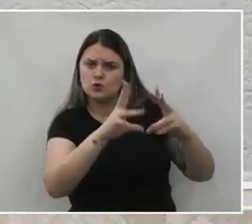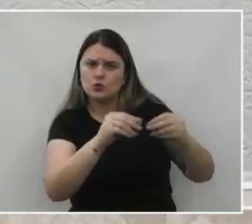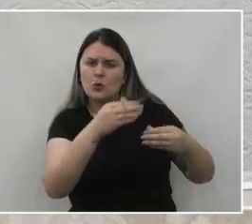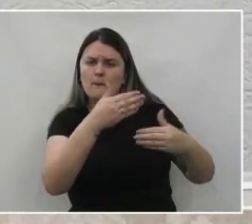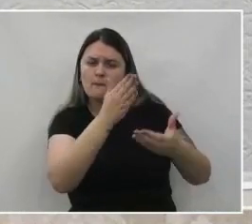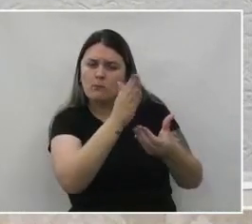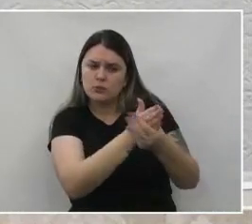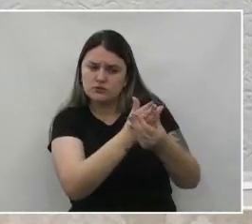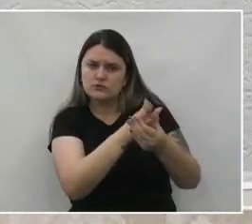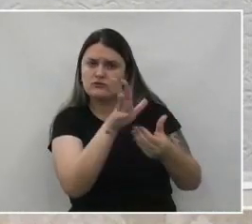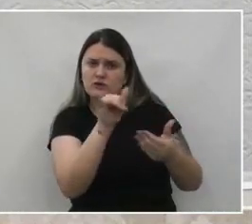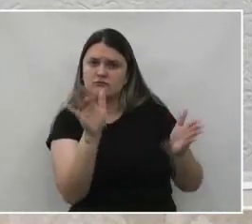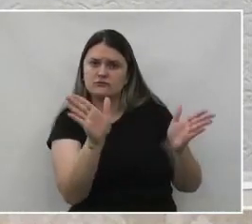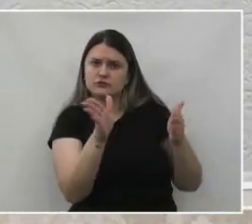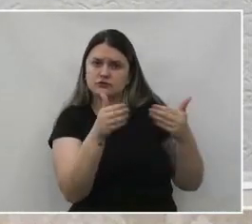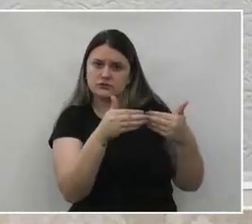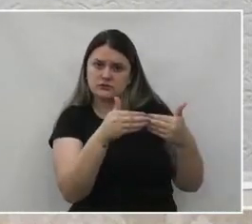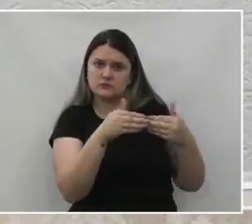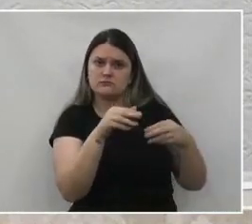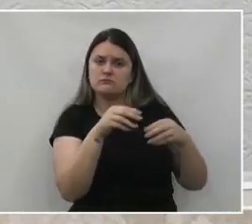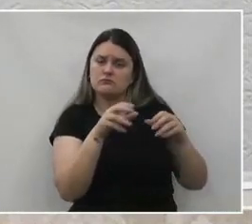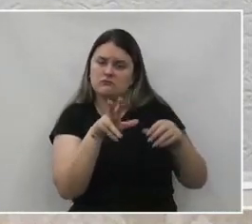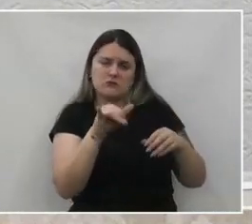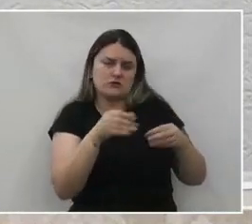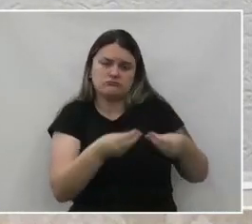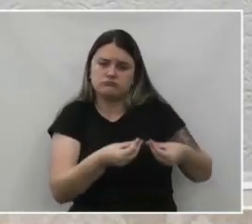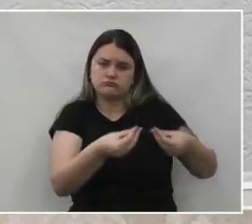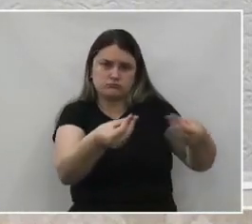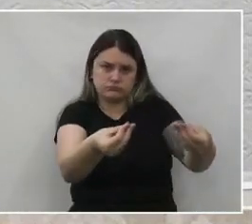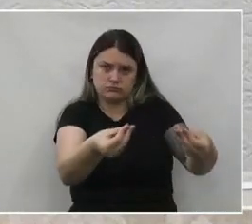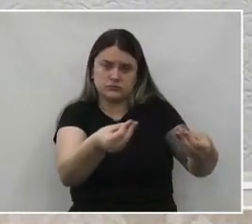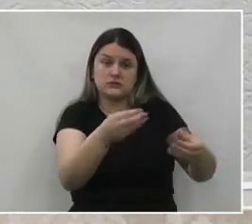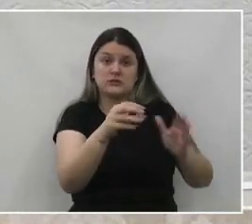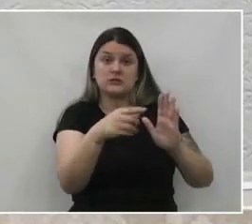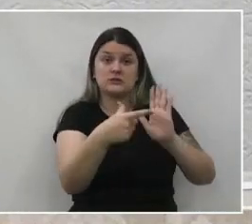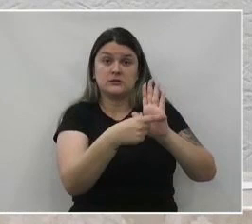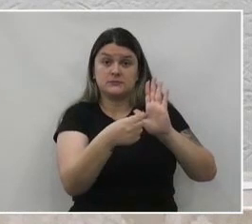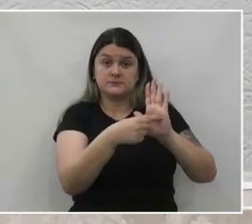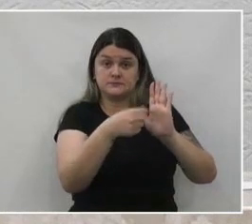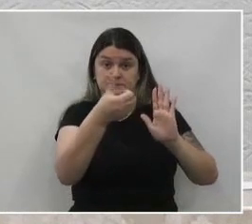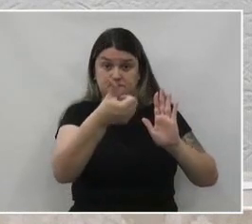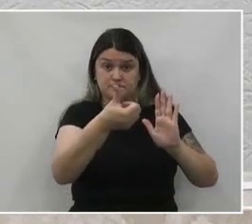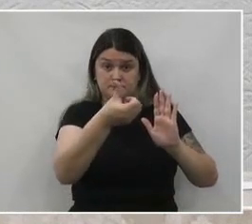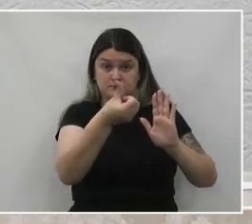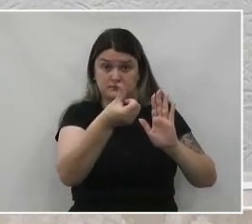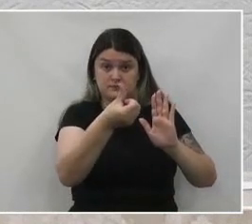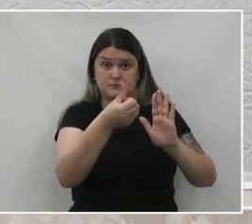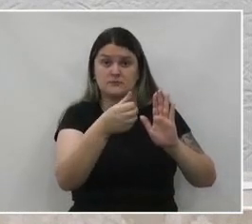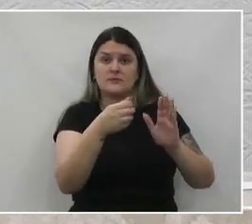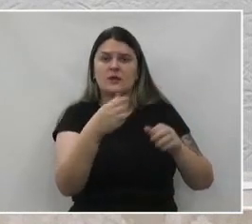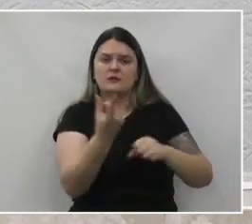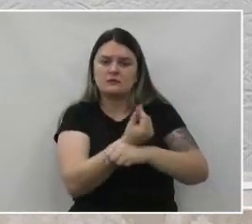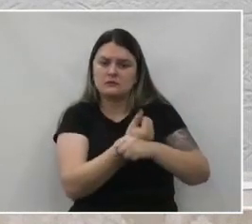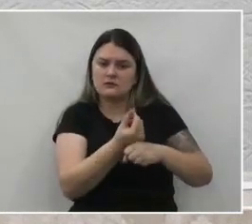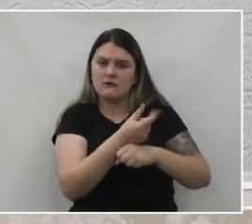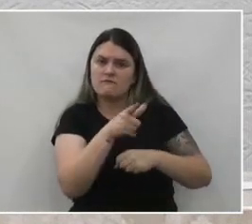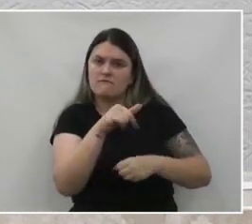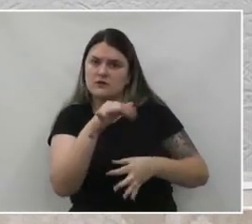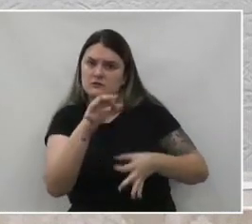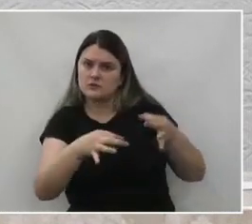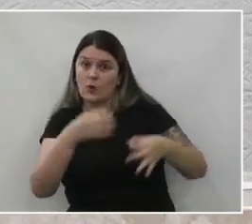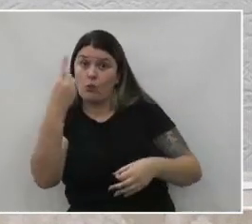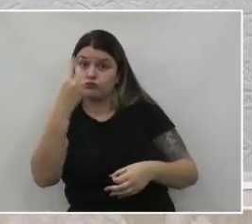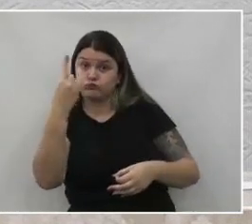será encerrado, mediante despacho do relator. 5. Artigo 16. As contas serão julgadas, 1.